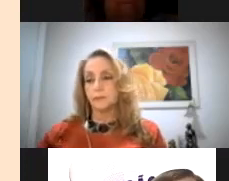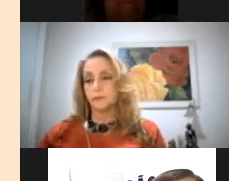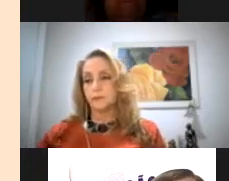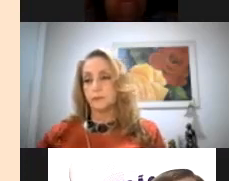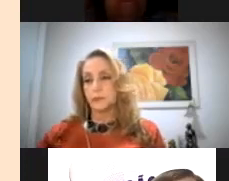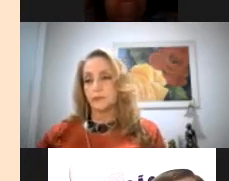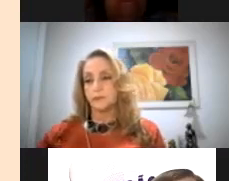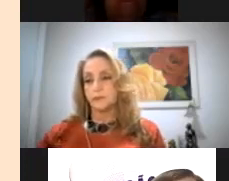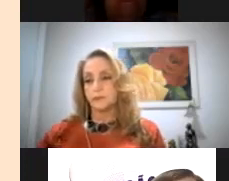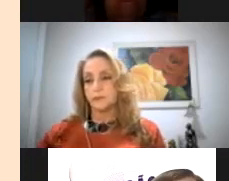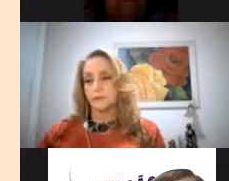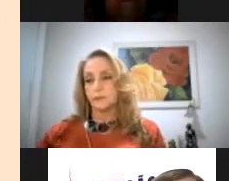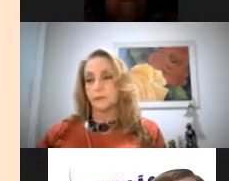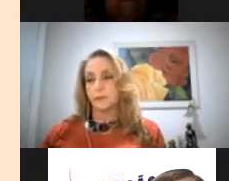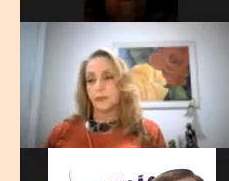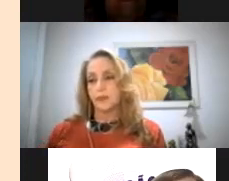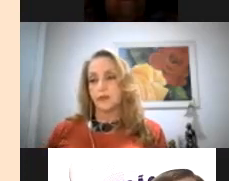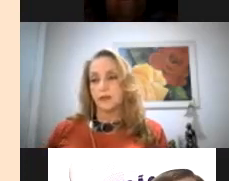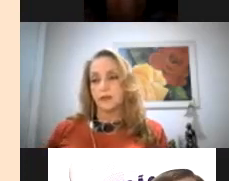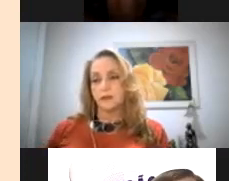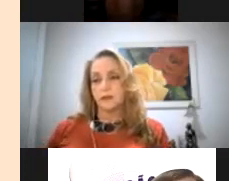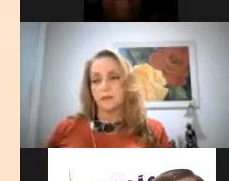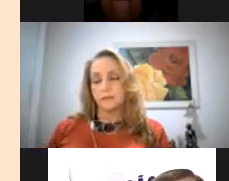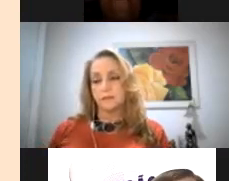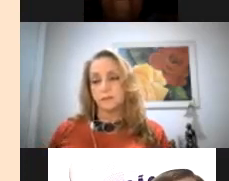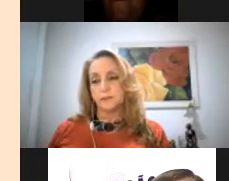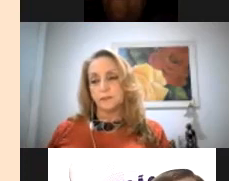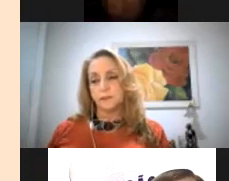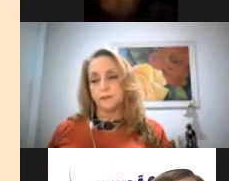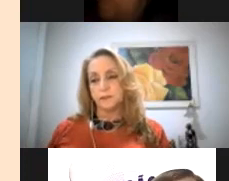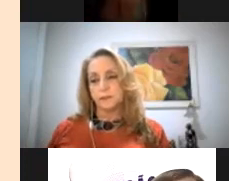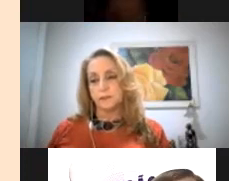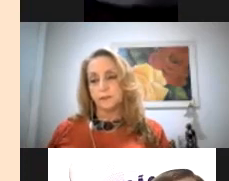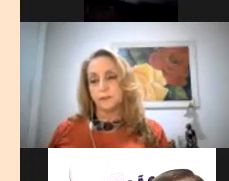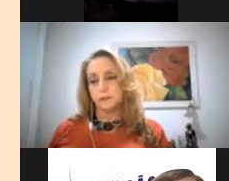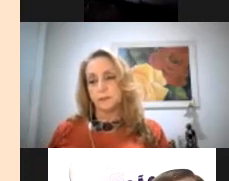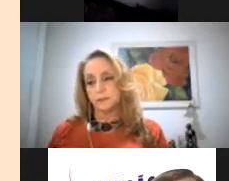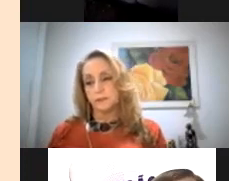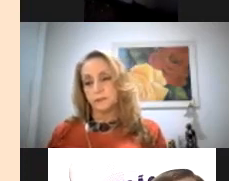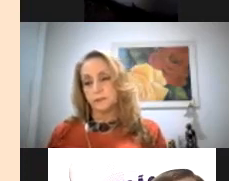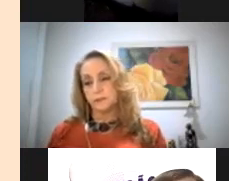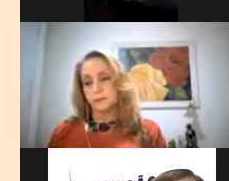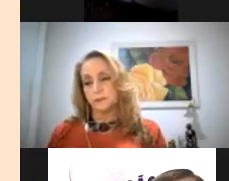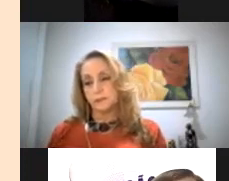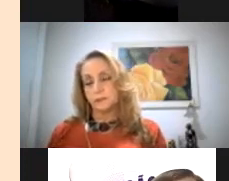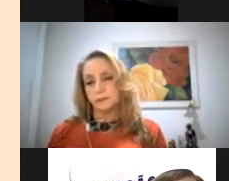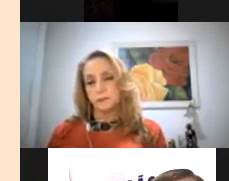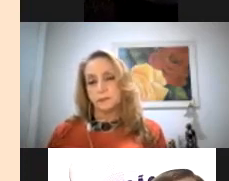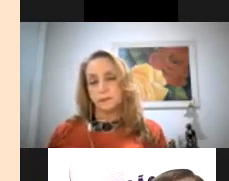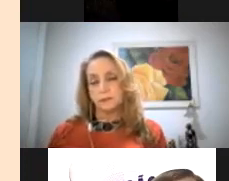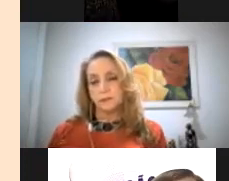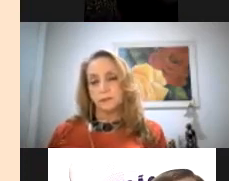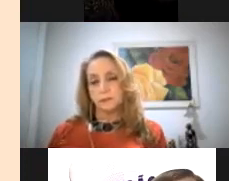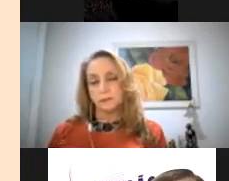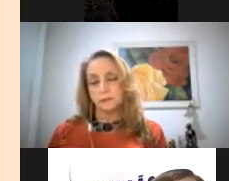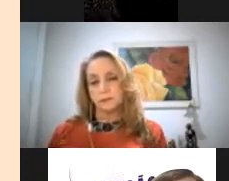que isso seja fácil, mas você conseguir parear essa informação difícil com a imagem ou o toque do seu bebê